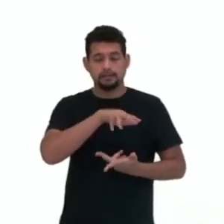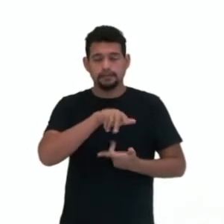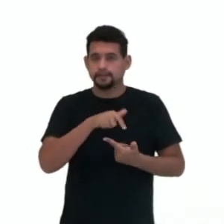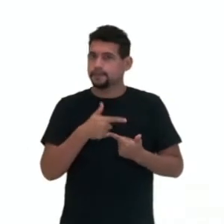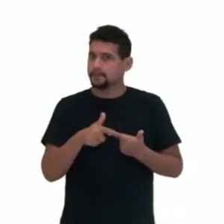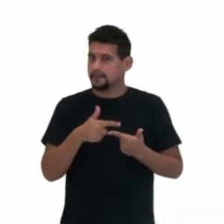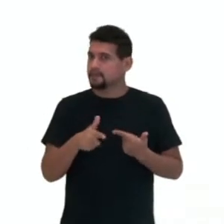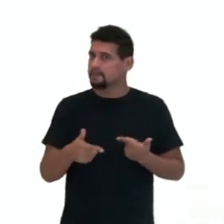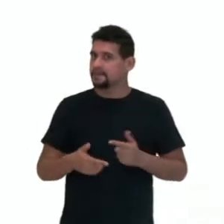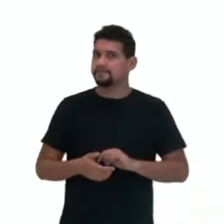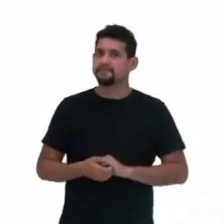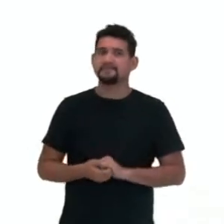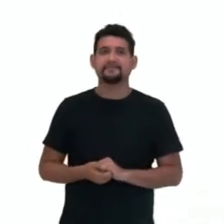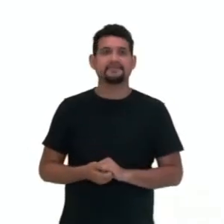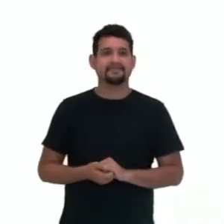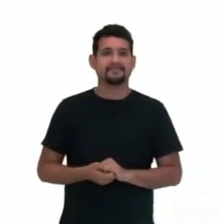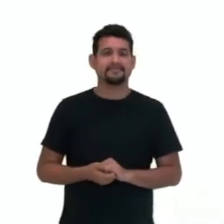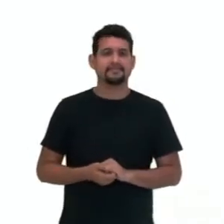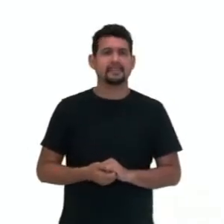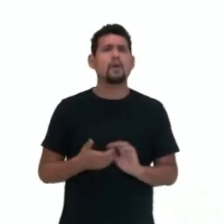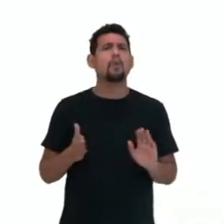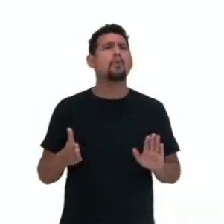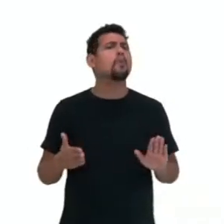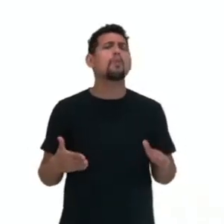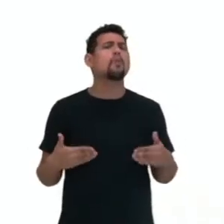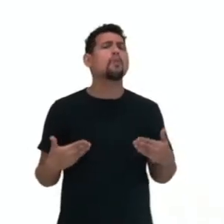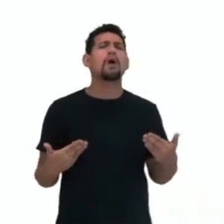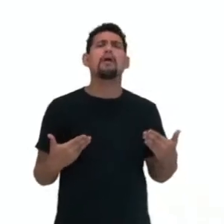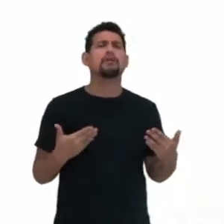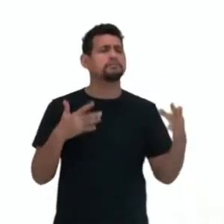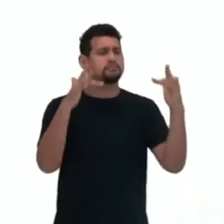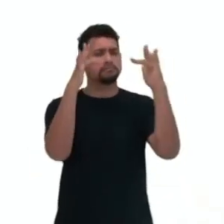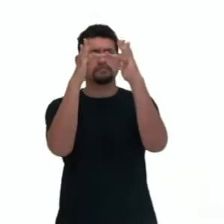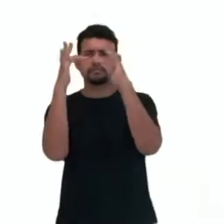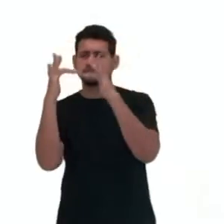crise catastrófica, qual